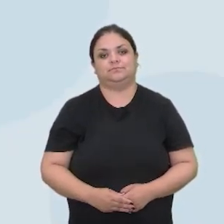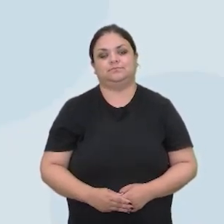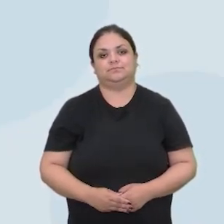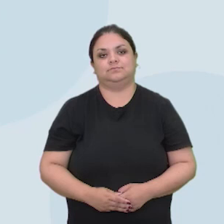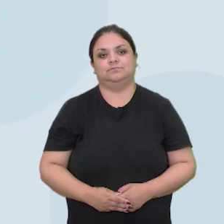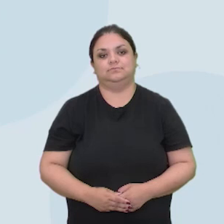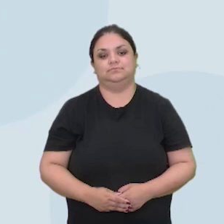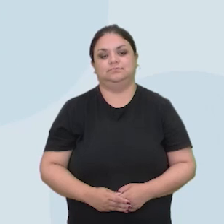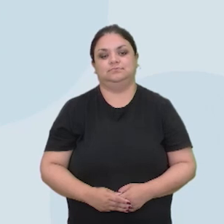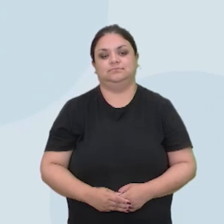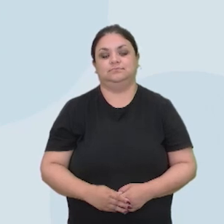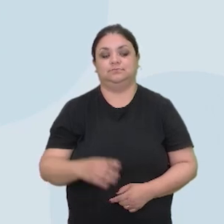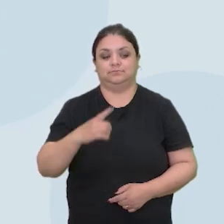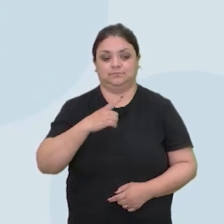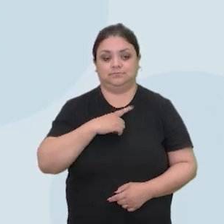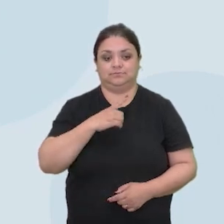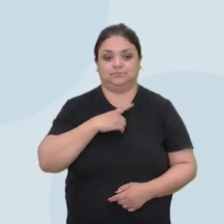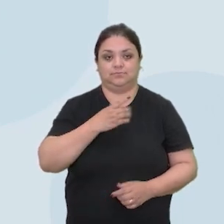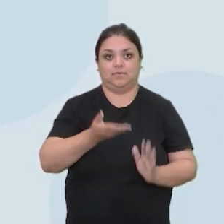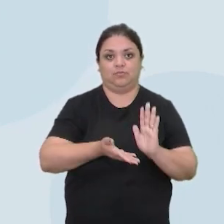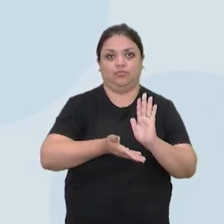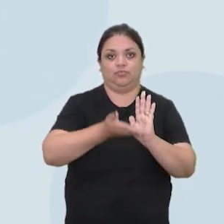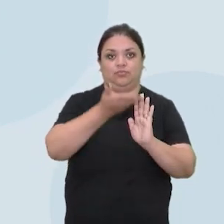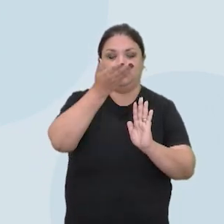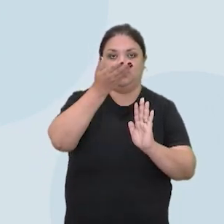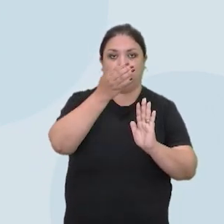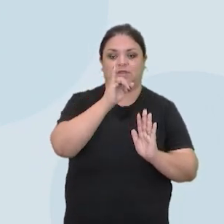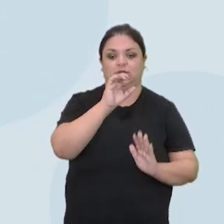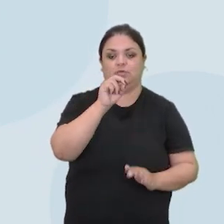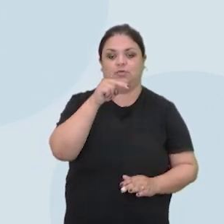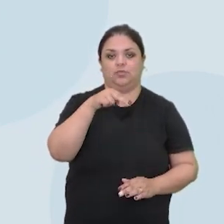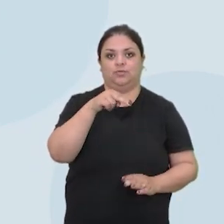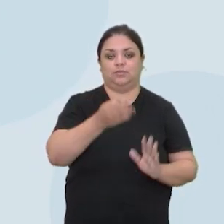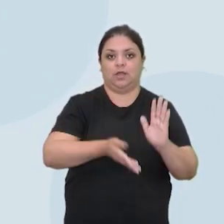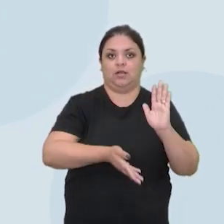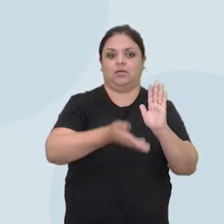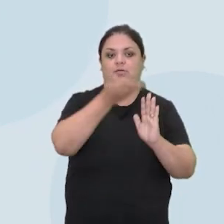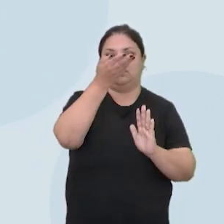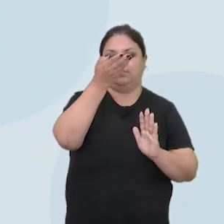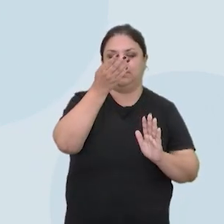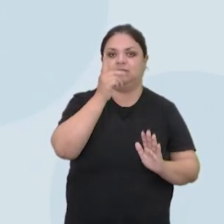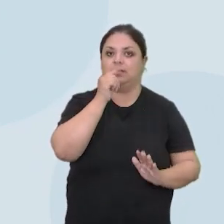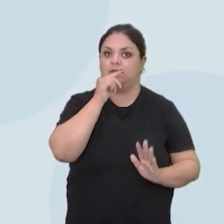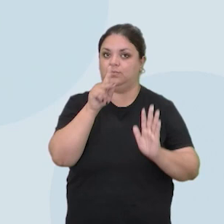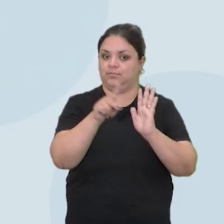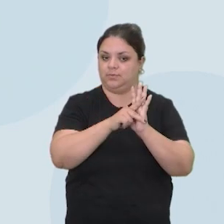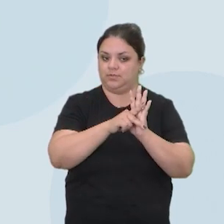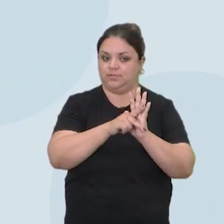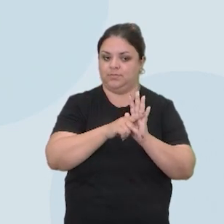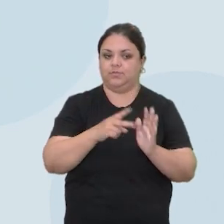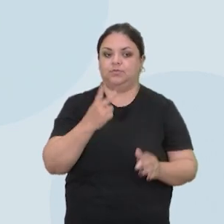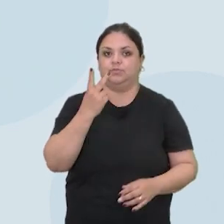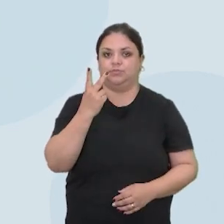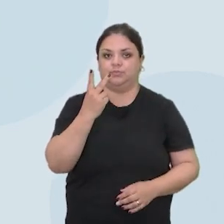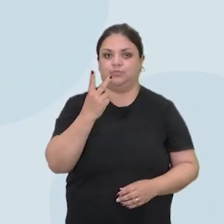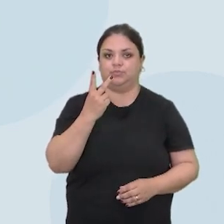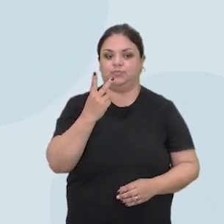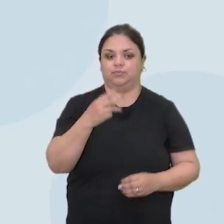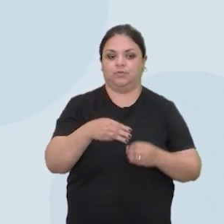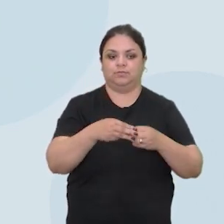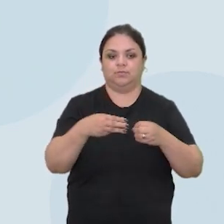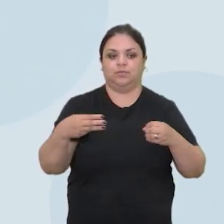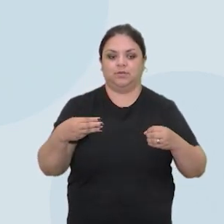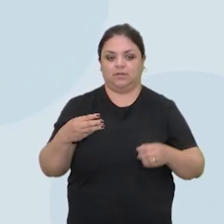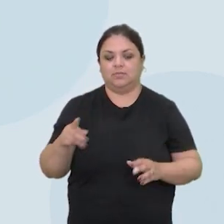a auto-ionização da água, tá acontecendo aqui onde vocês estão vendo que eu tô marcando. 2 moléculas da água, tá certo? Vai gerar aí